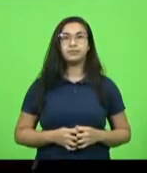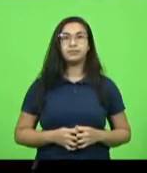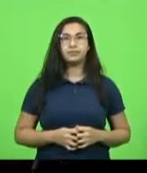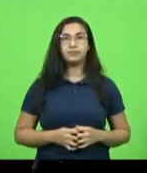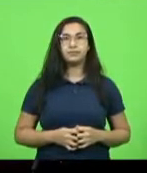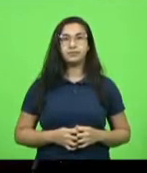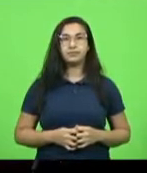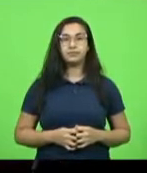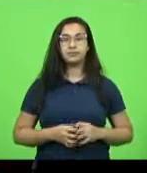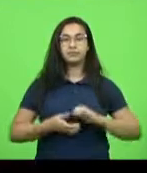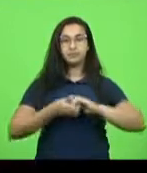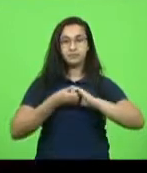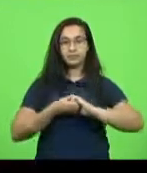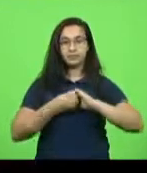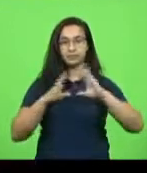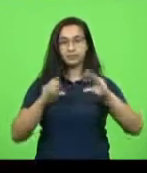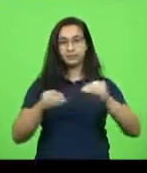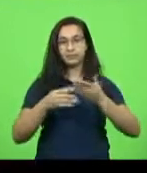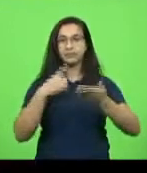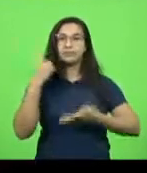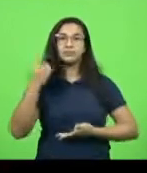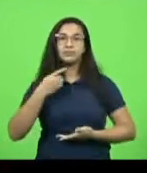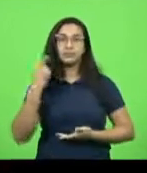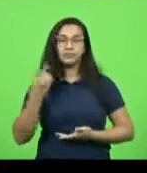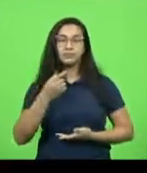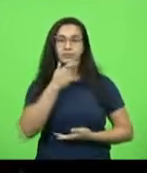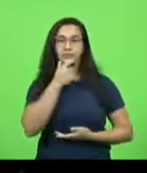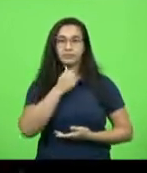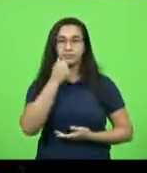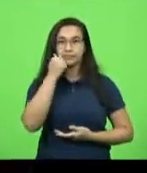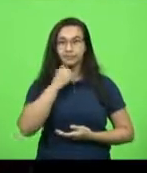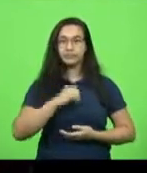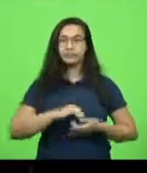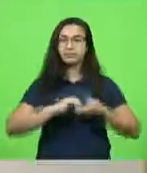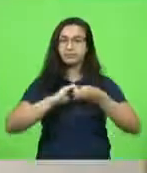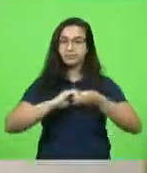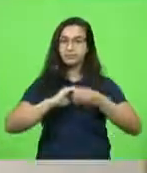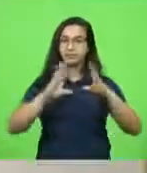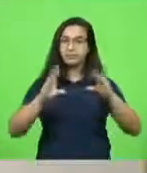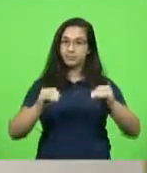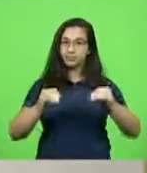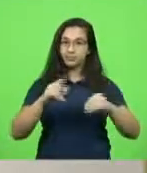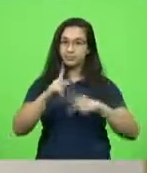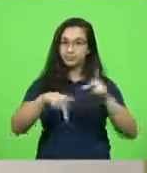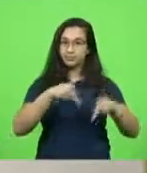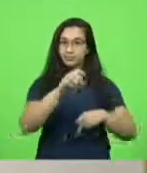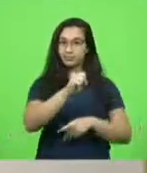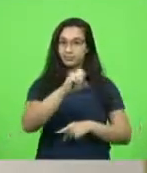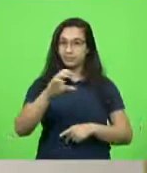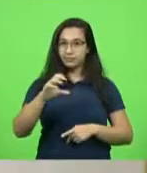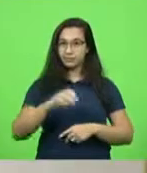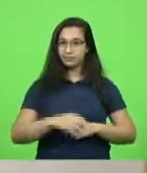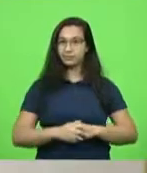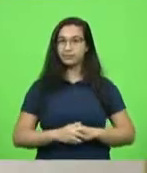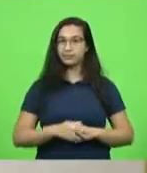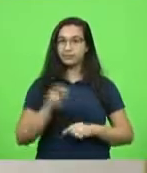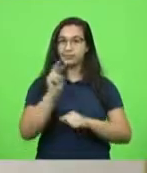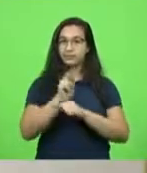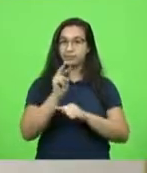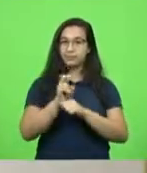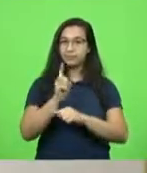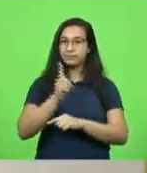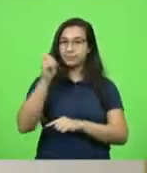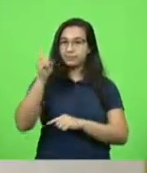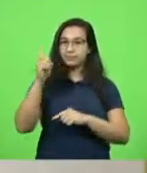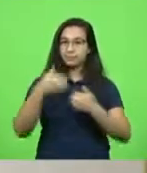quero cumprimentar todo nossos deputados nossos deputados cumprimento todos os catarinenses e sob a proteção de Deus